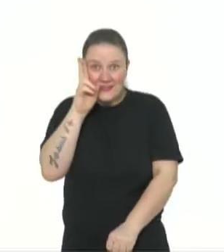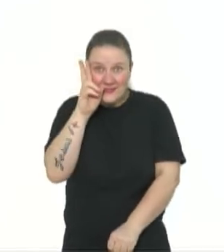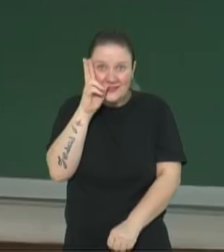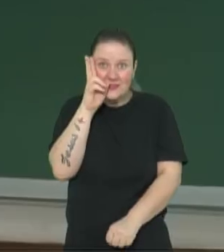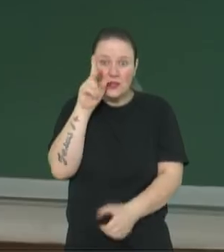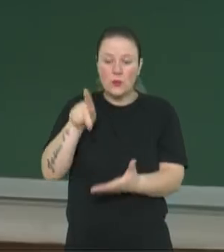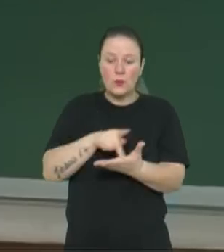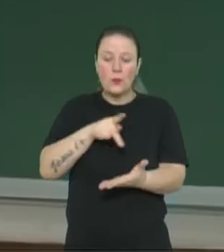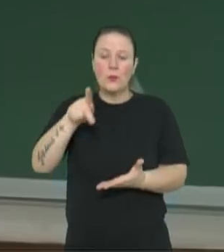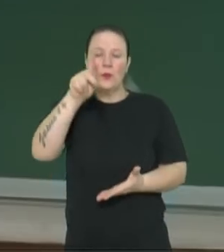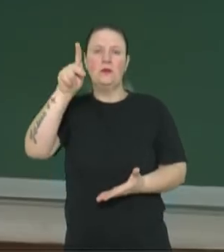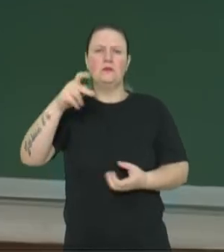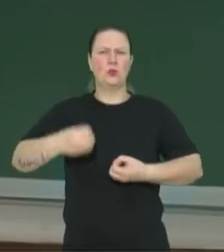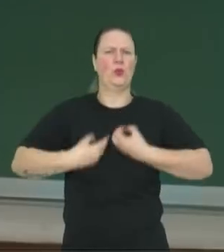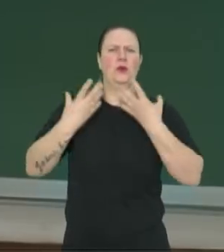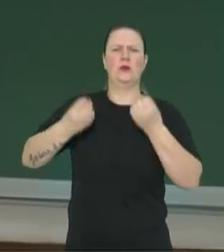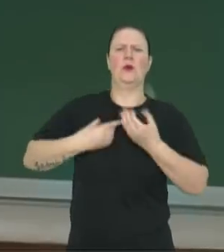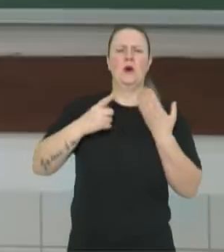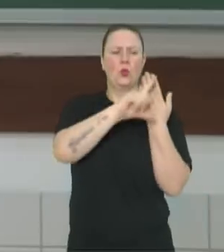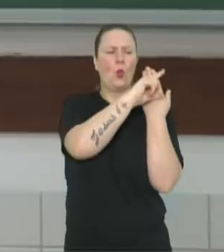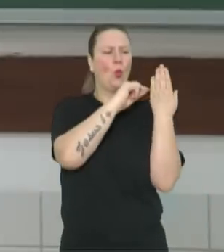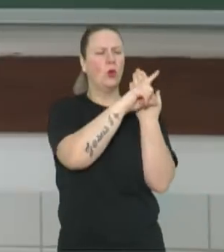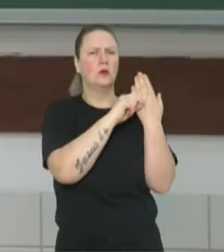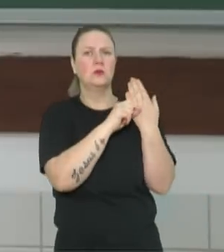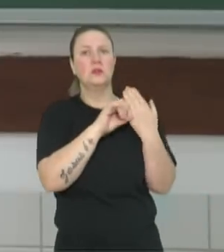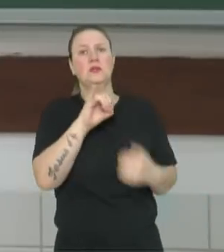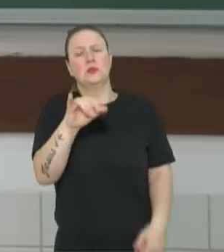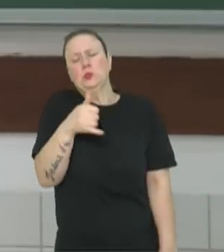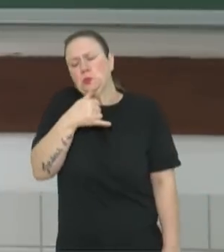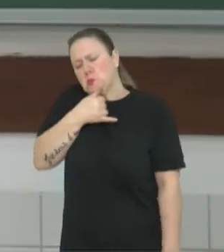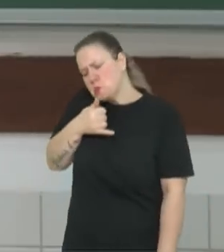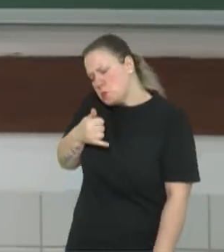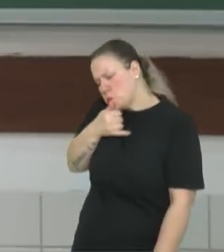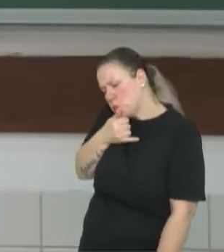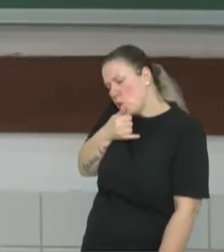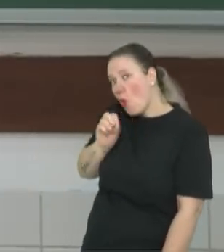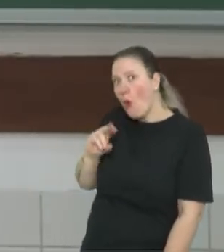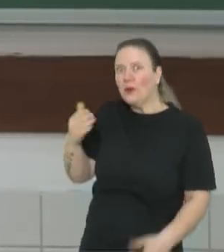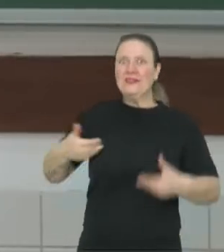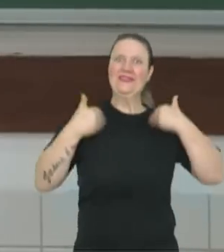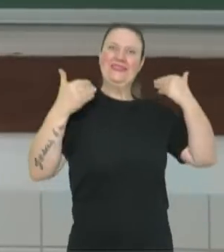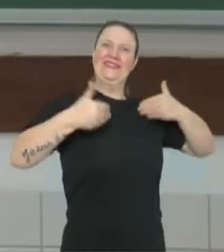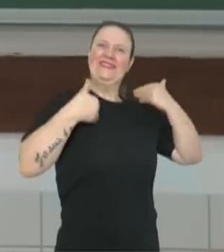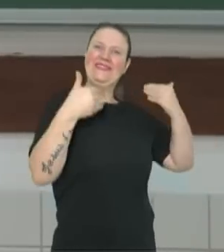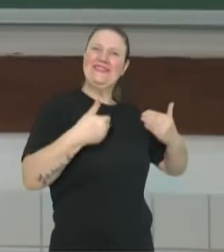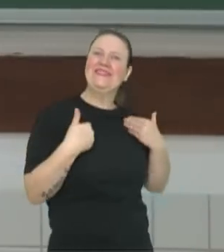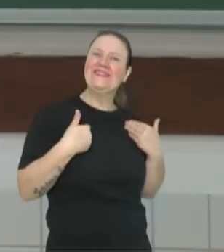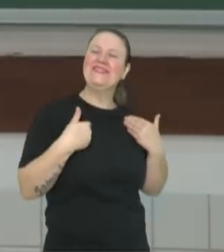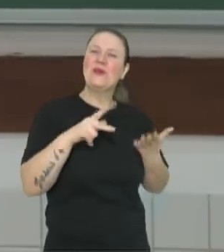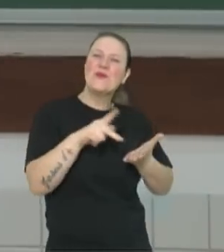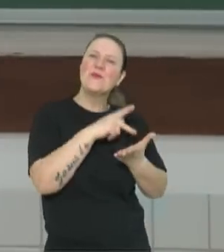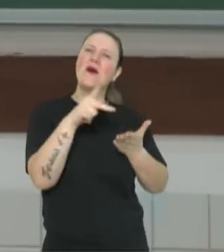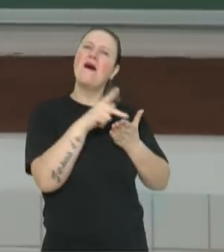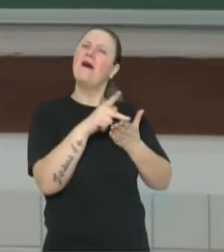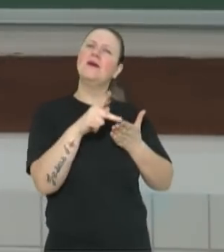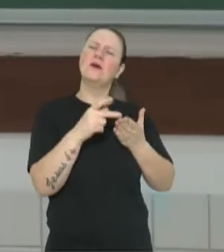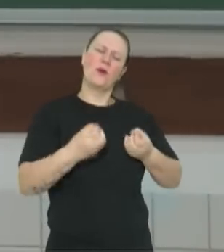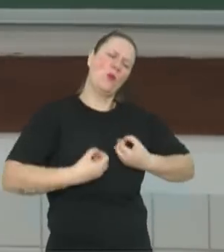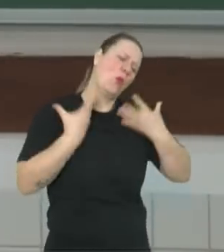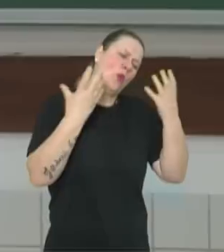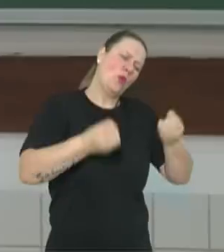poema traz os sentimentos do autor, quando ele está triste, quando ele está feliz, né? Então, geralmente, o poema é para